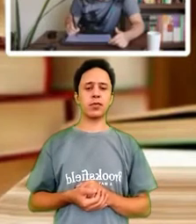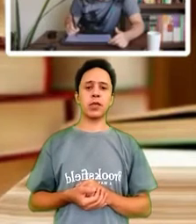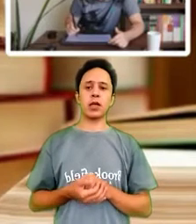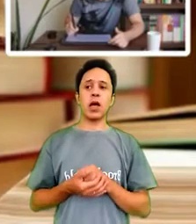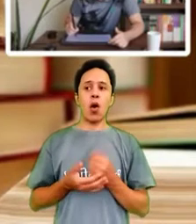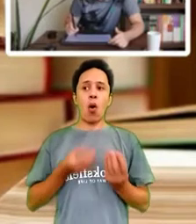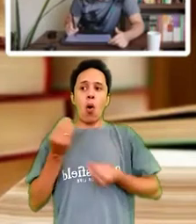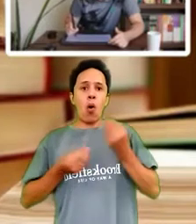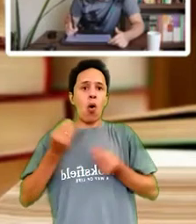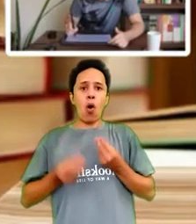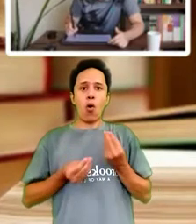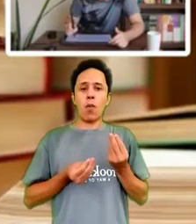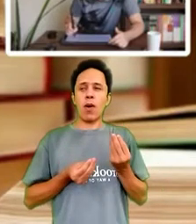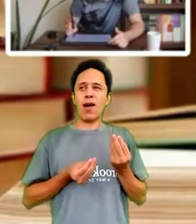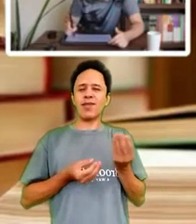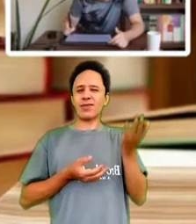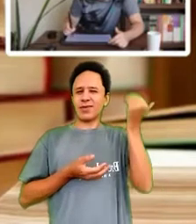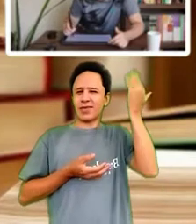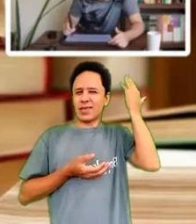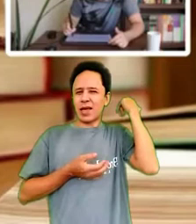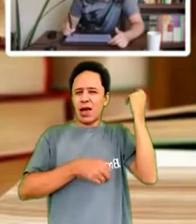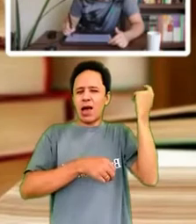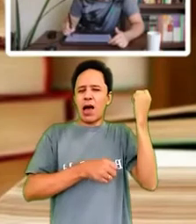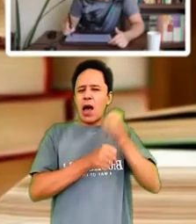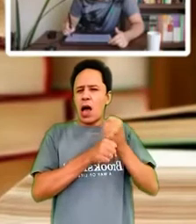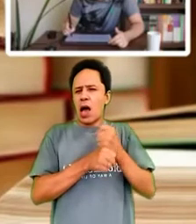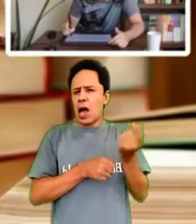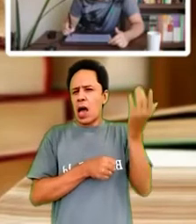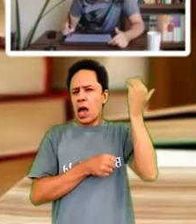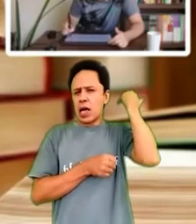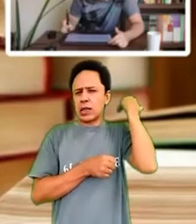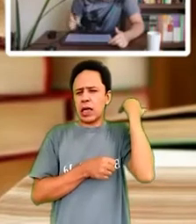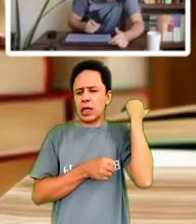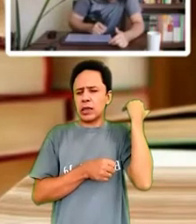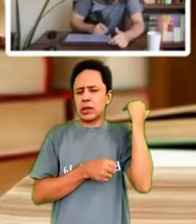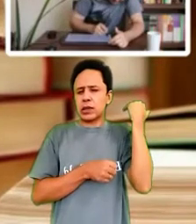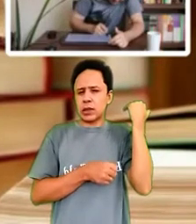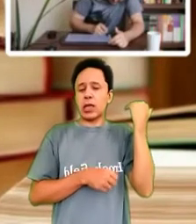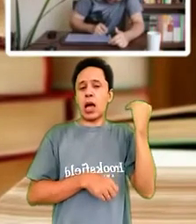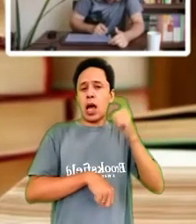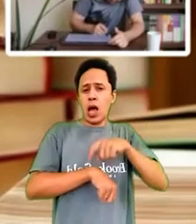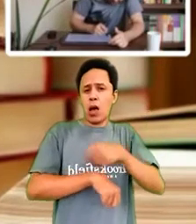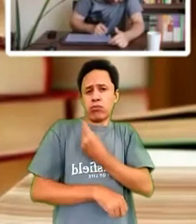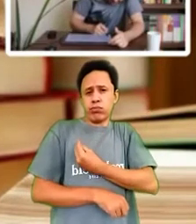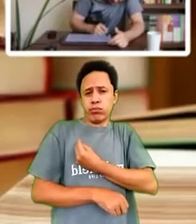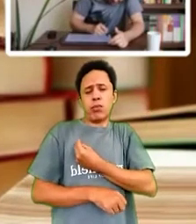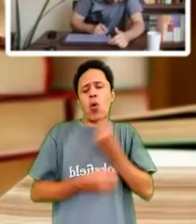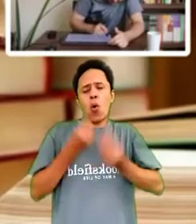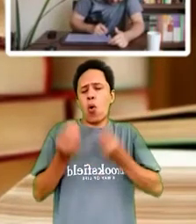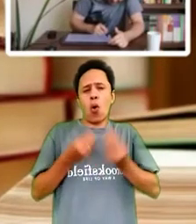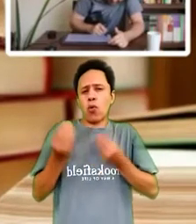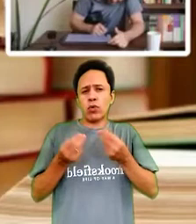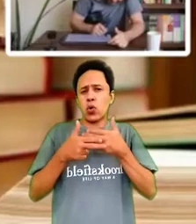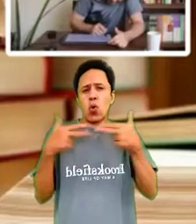e como eram as coisas na época dele. Como eram as coisas na época dele.